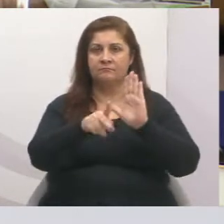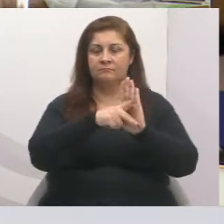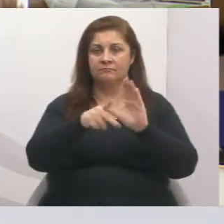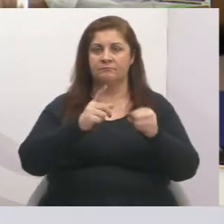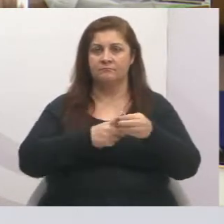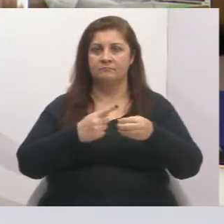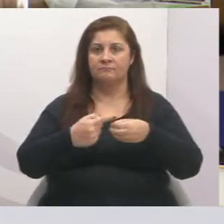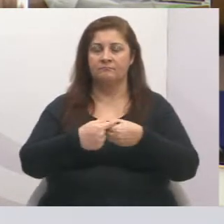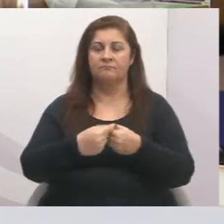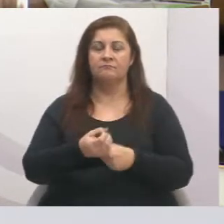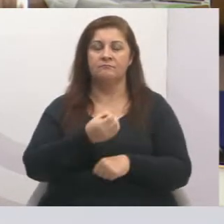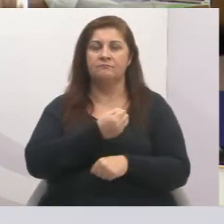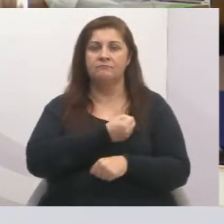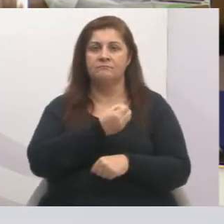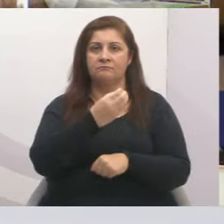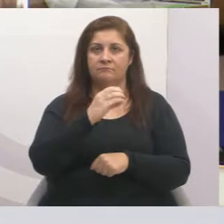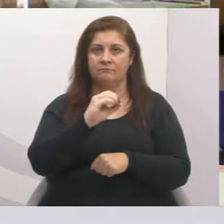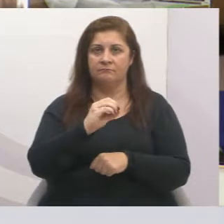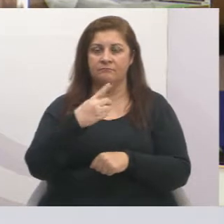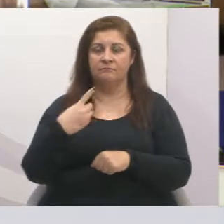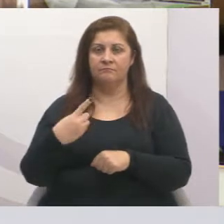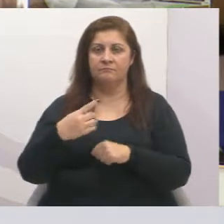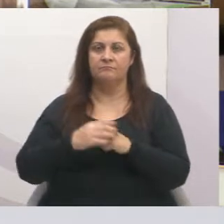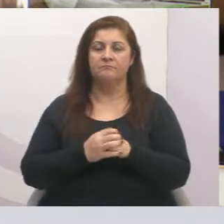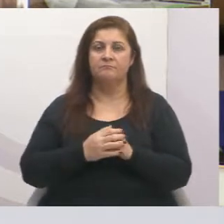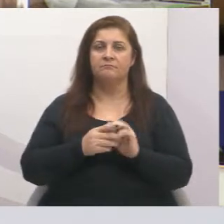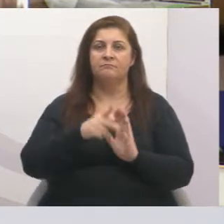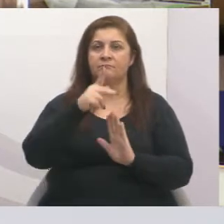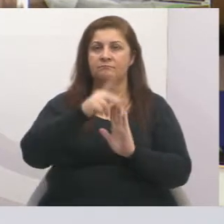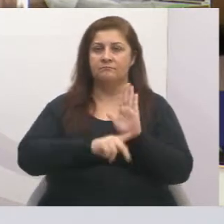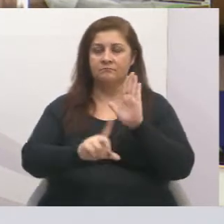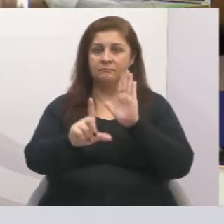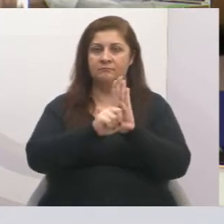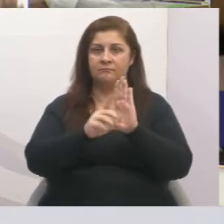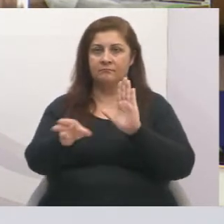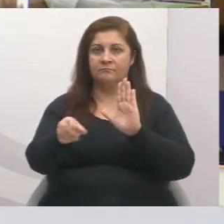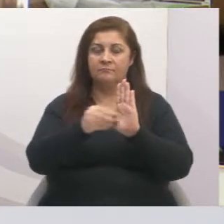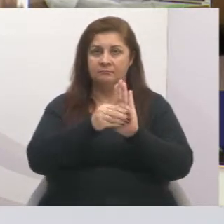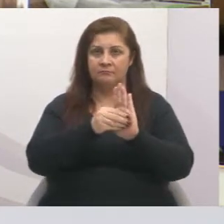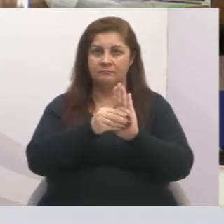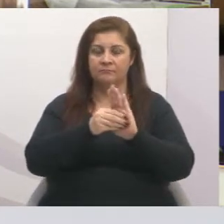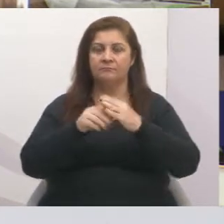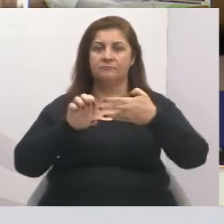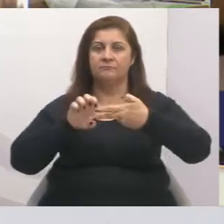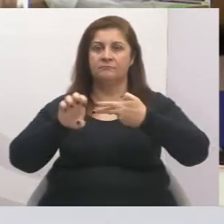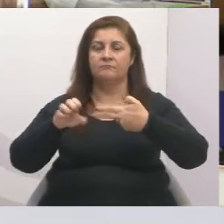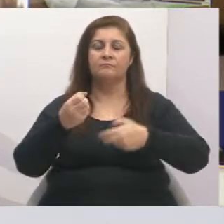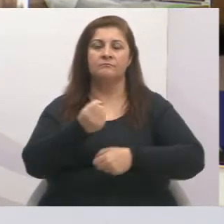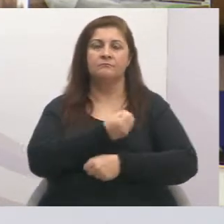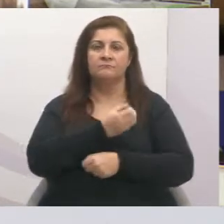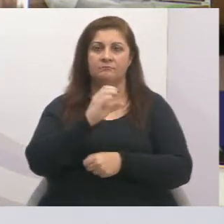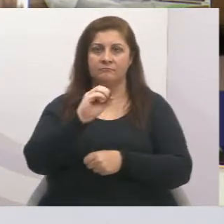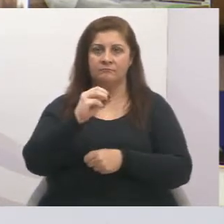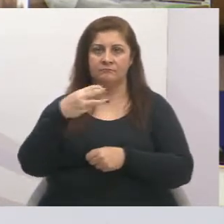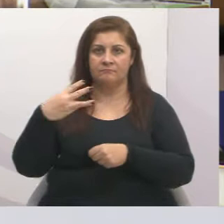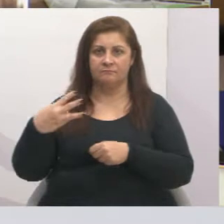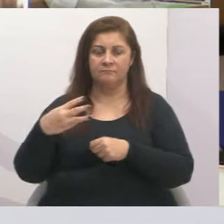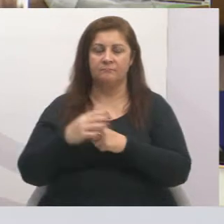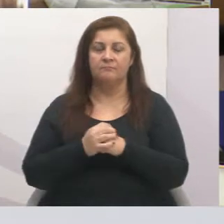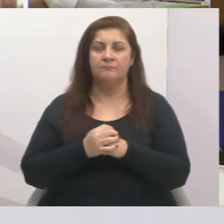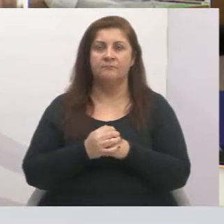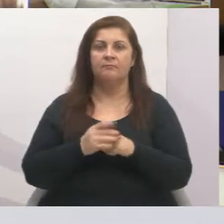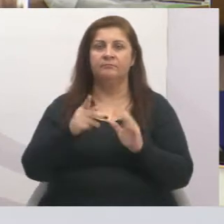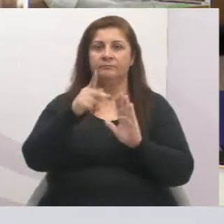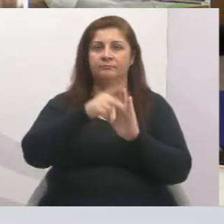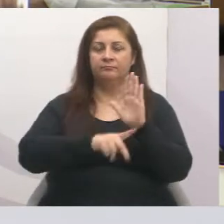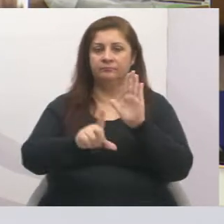número 01 de 2022, projeto de lei complementar do Executivo número 03 de 2022 e projeto de